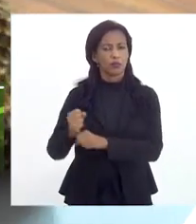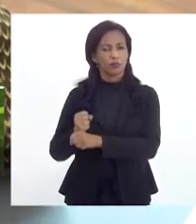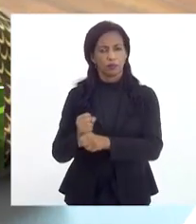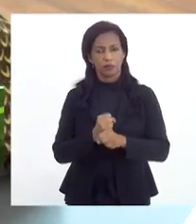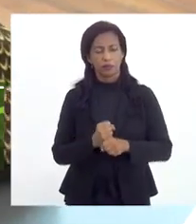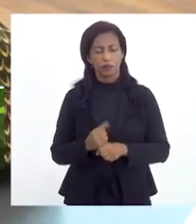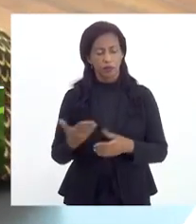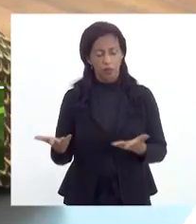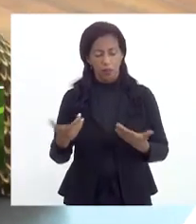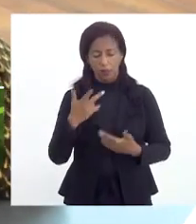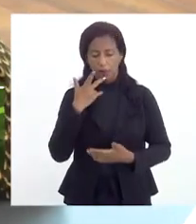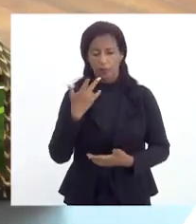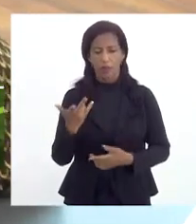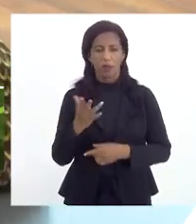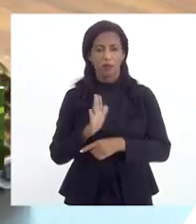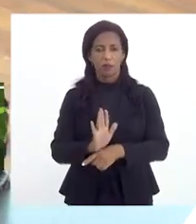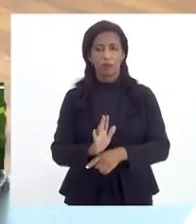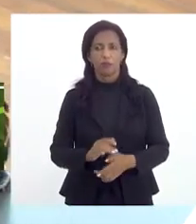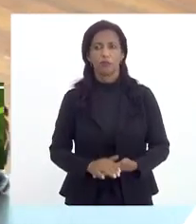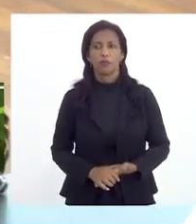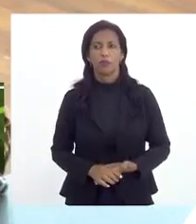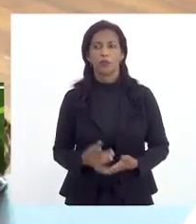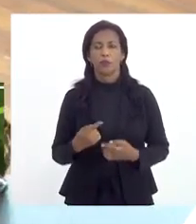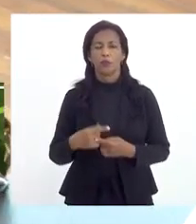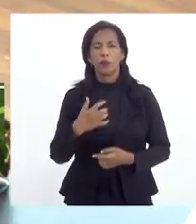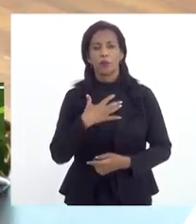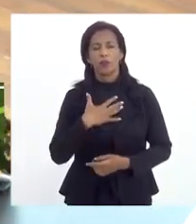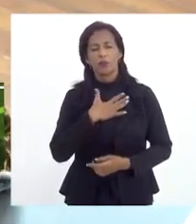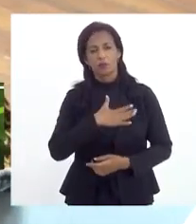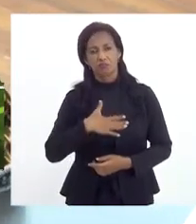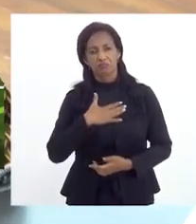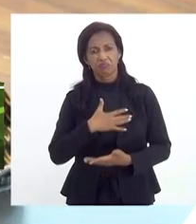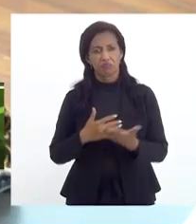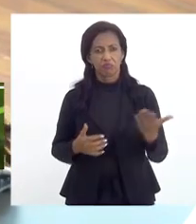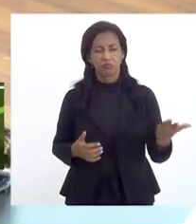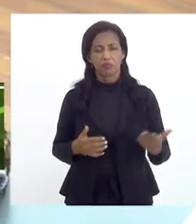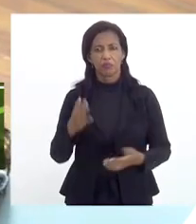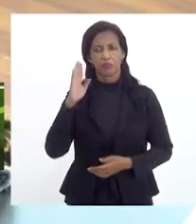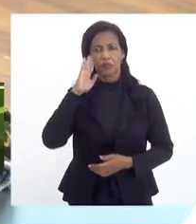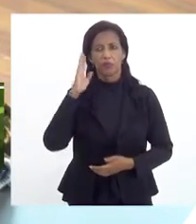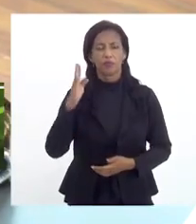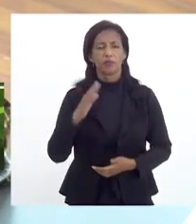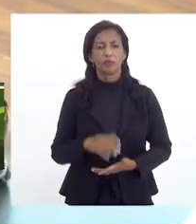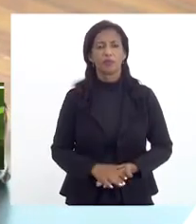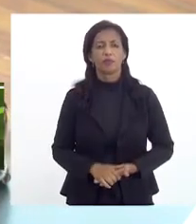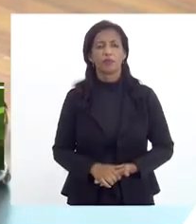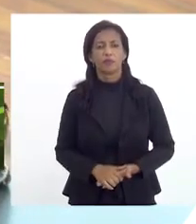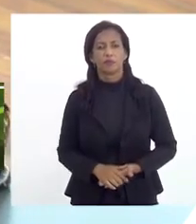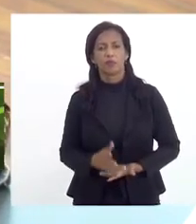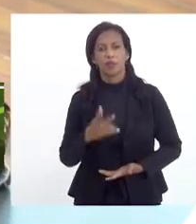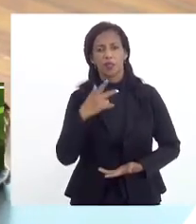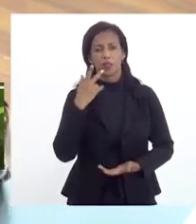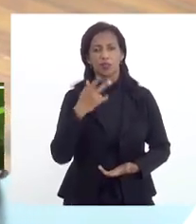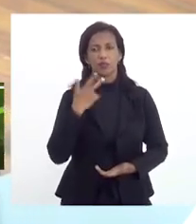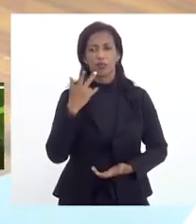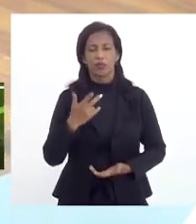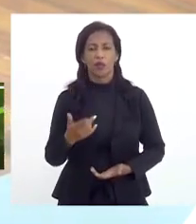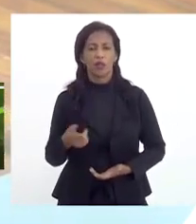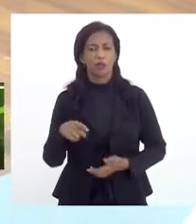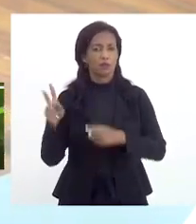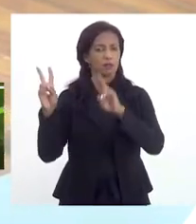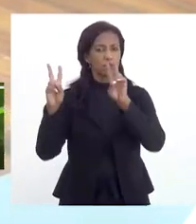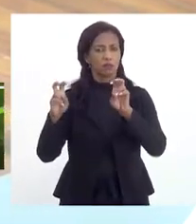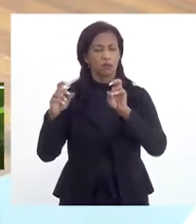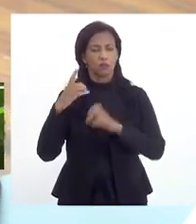Então seria essa Minha contribuição Porque me sinto Contemplada Principalmente Pelas intervenções Nesse